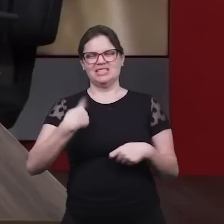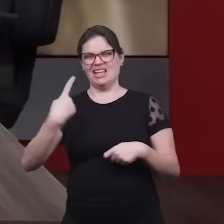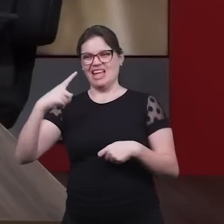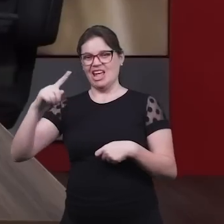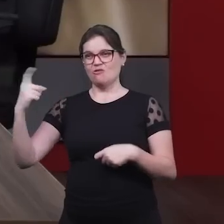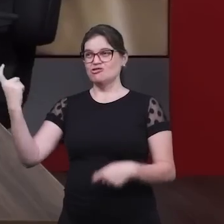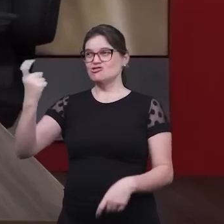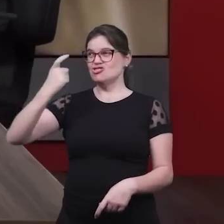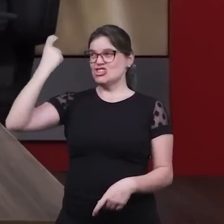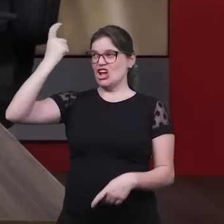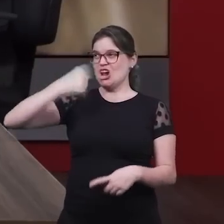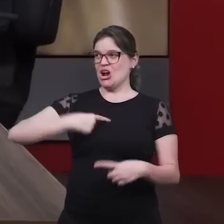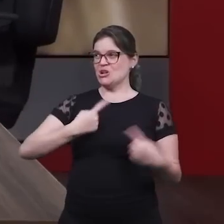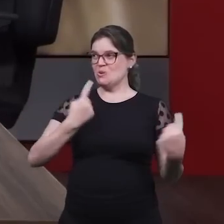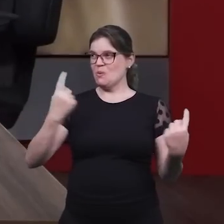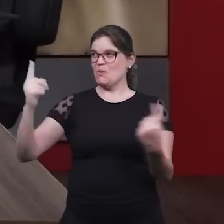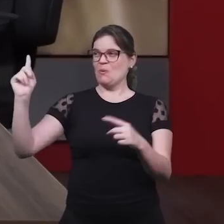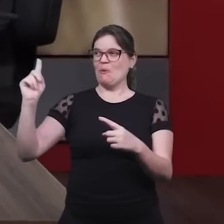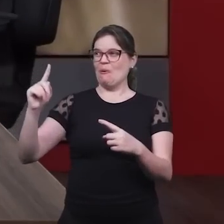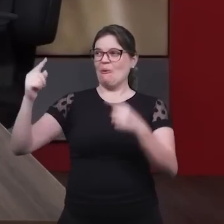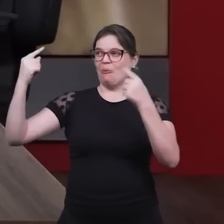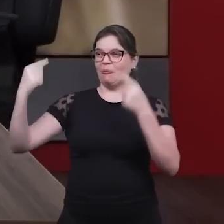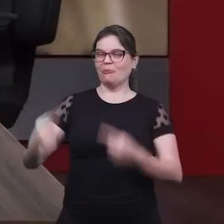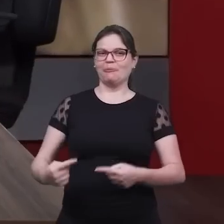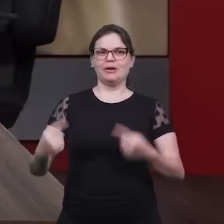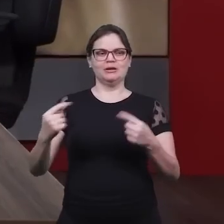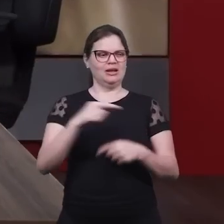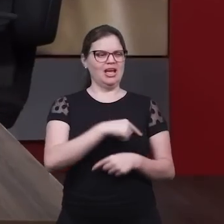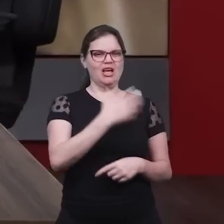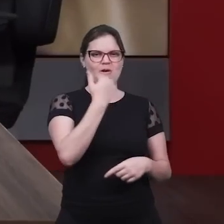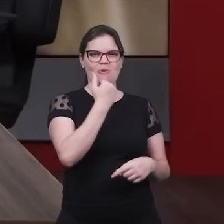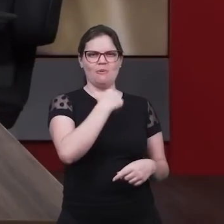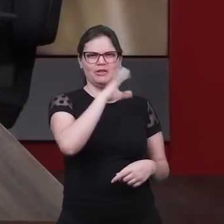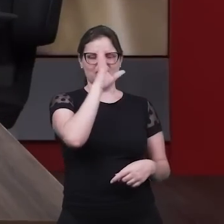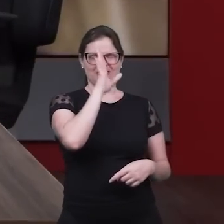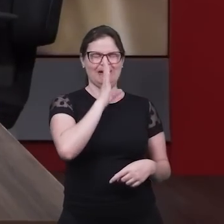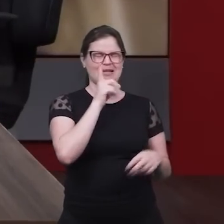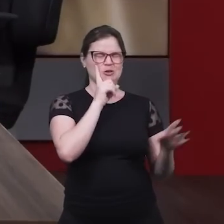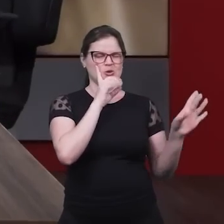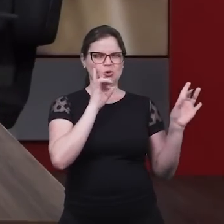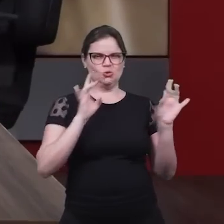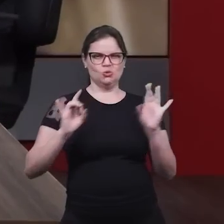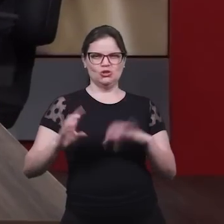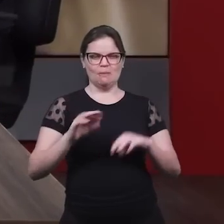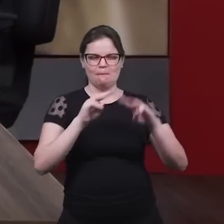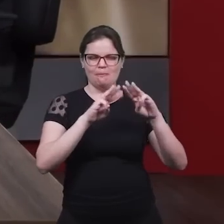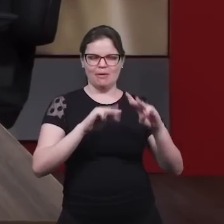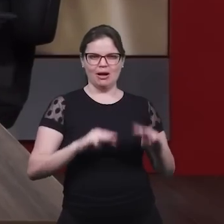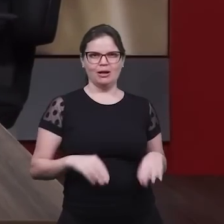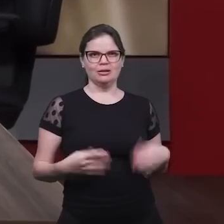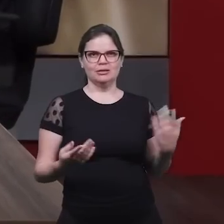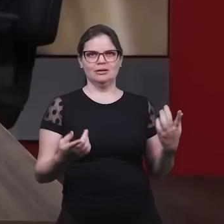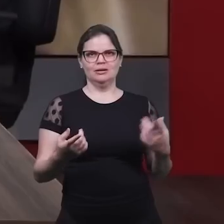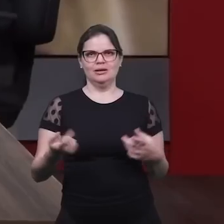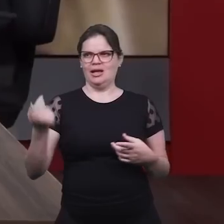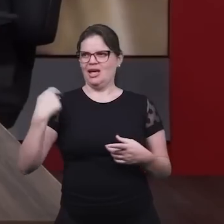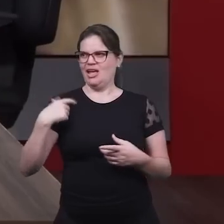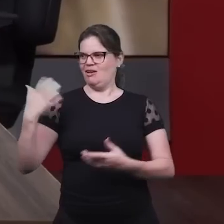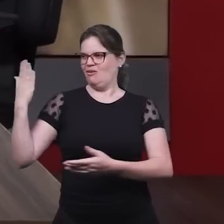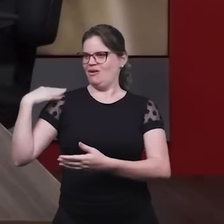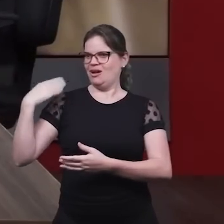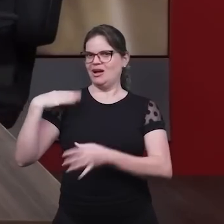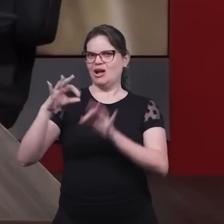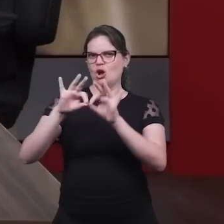gigante, lá. Comida todo dia de graça aí. Carregar cacho de uva